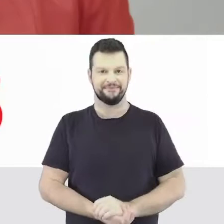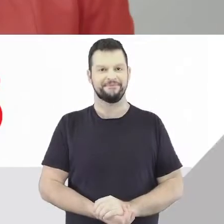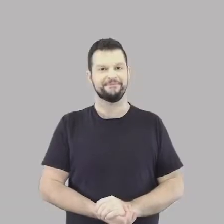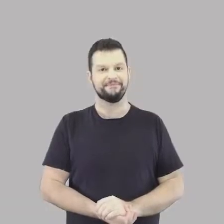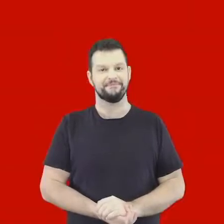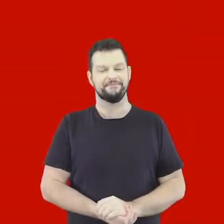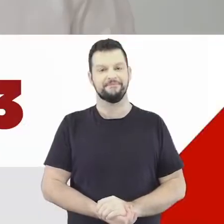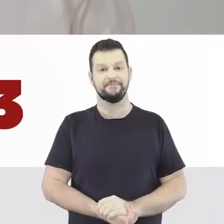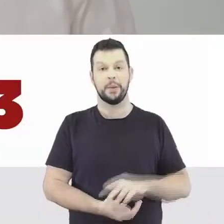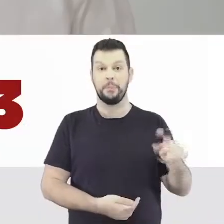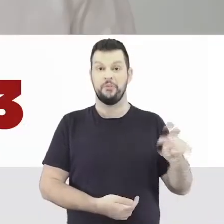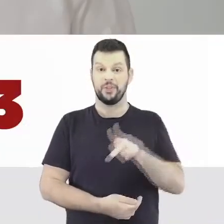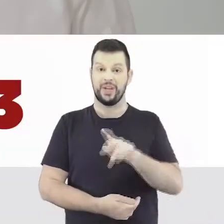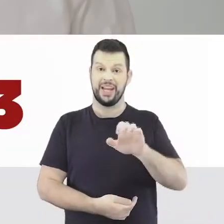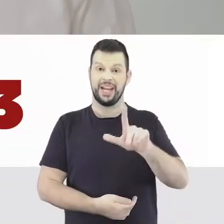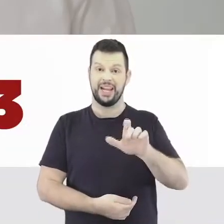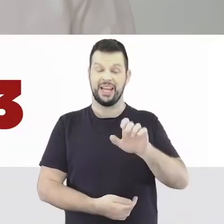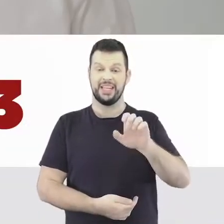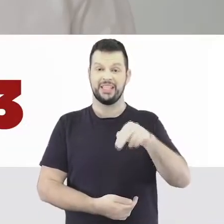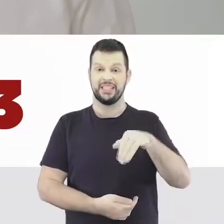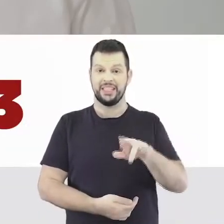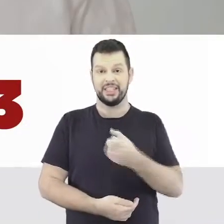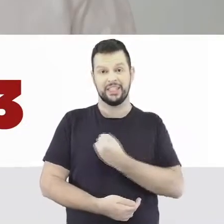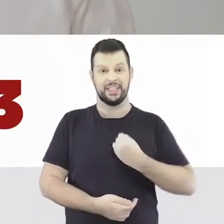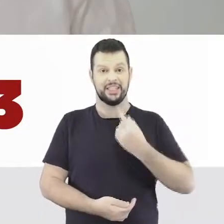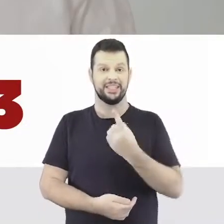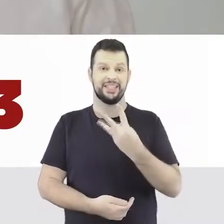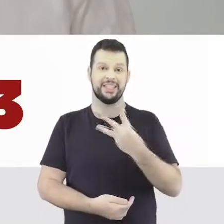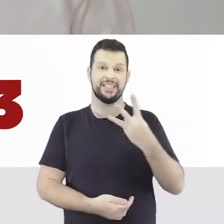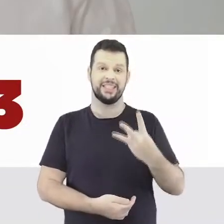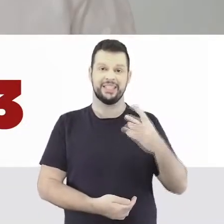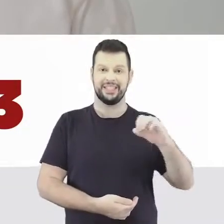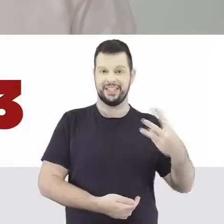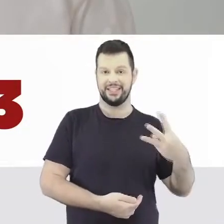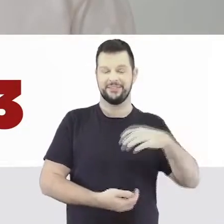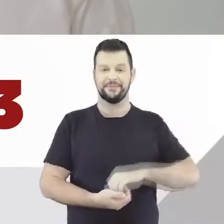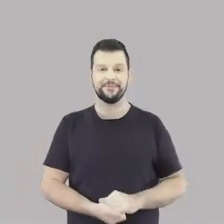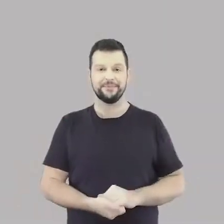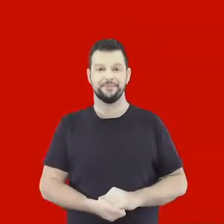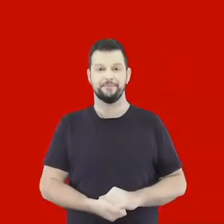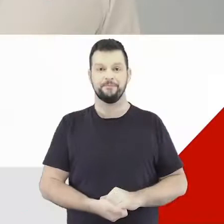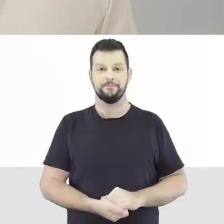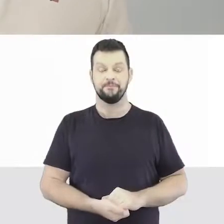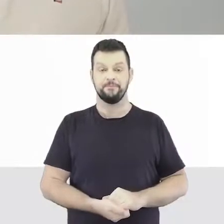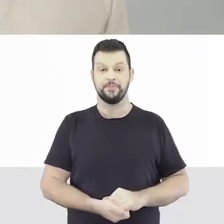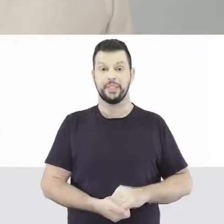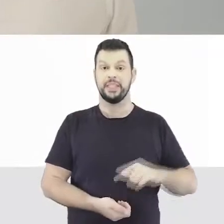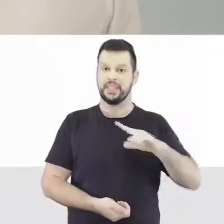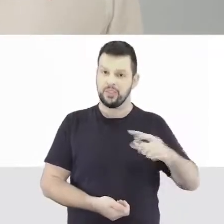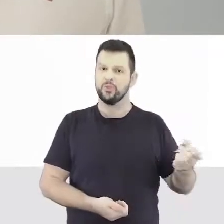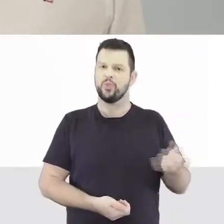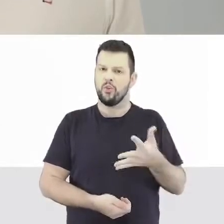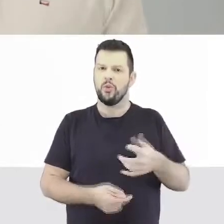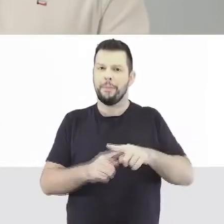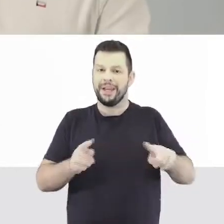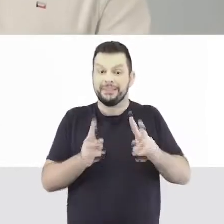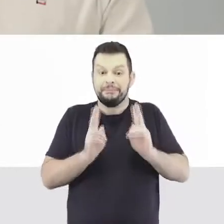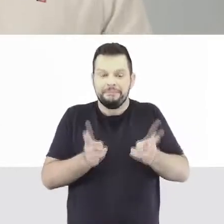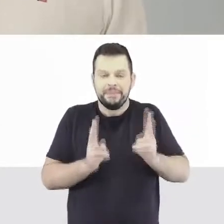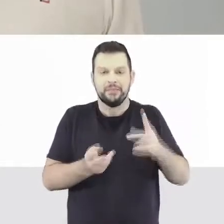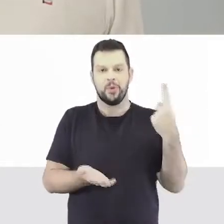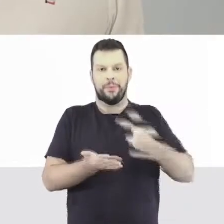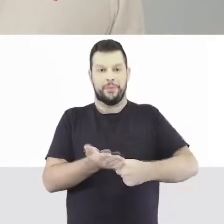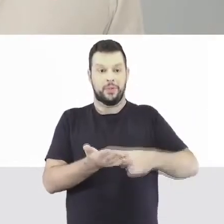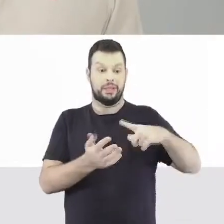13123. Professora Elenir, 13303. O Novo com o mesmo compromisso, unindo